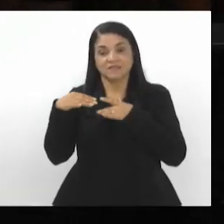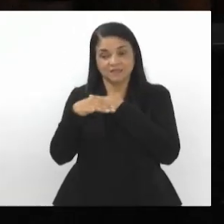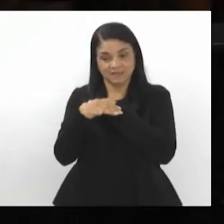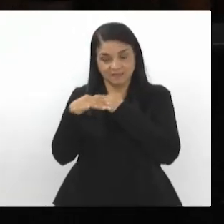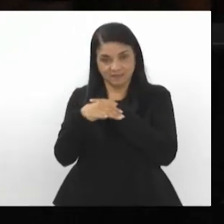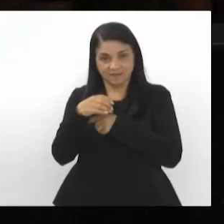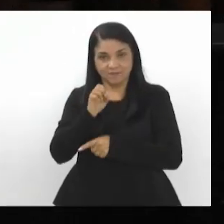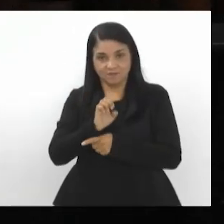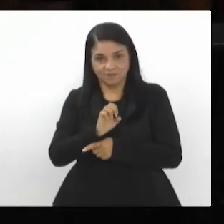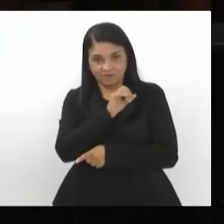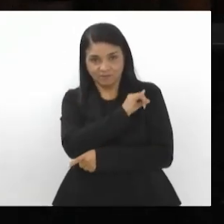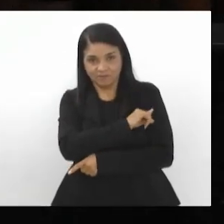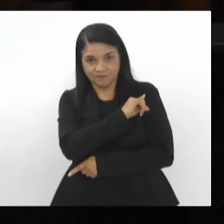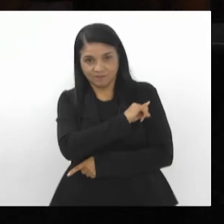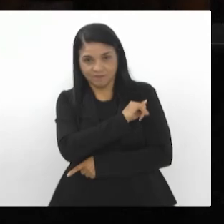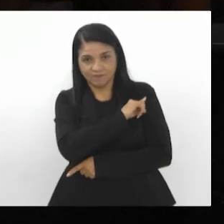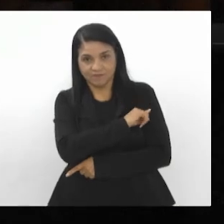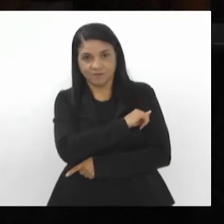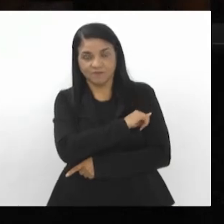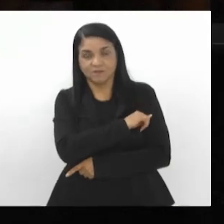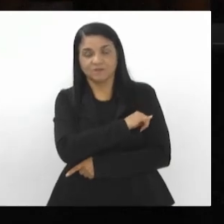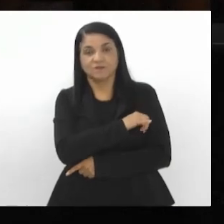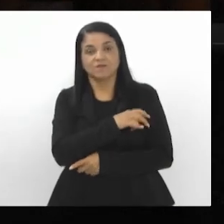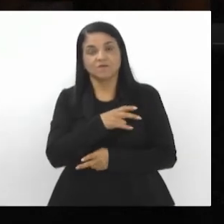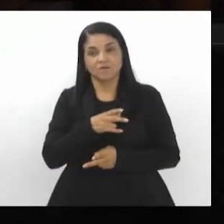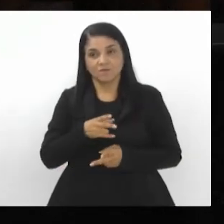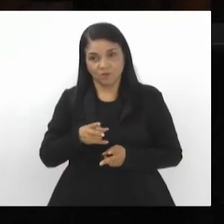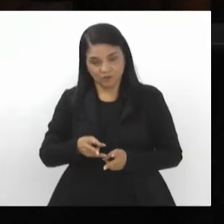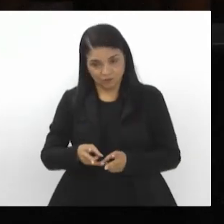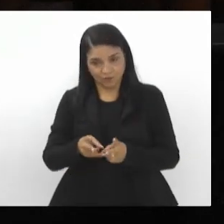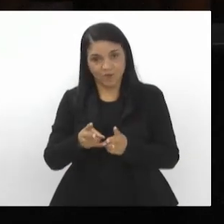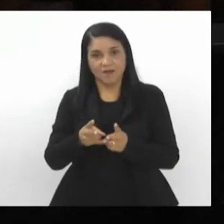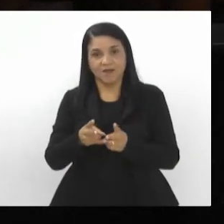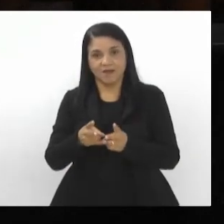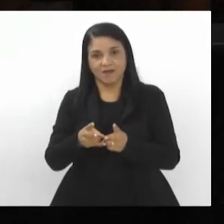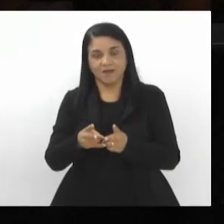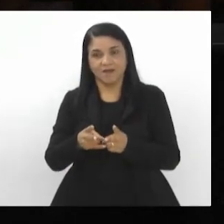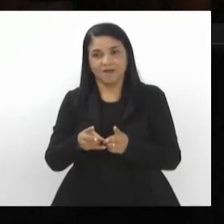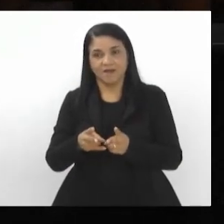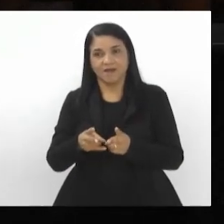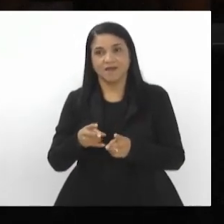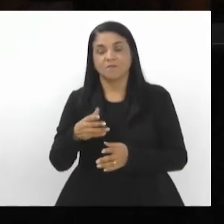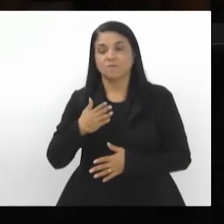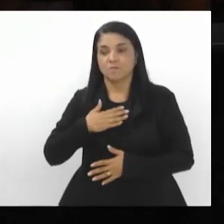Janeiro, deputado Renan Jordi, as fiscalizações vão continuar. Até porque nós estamos aqui diante do meu irmão, eleito